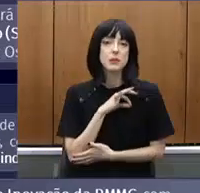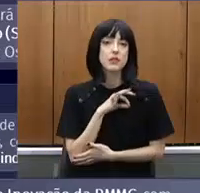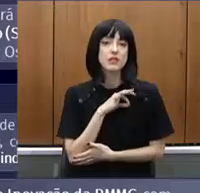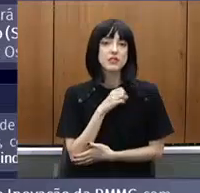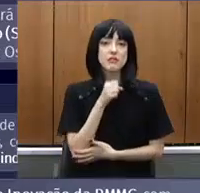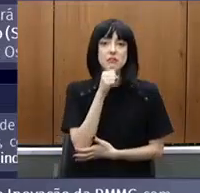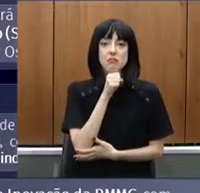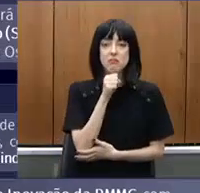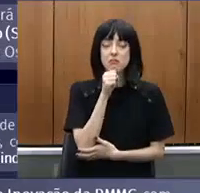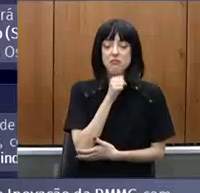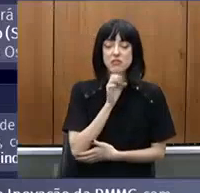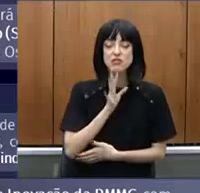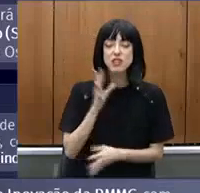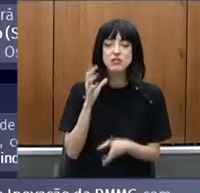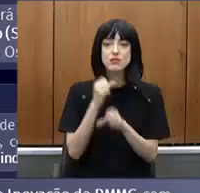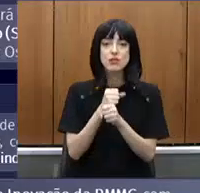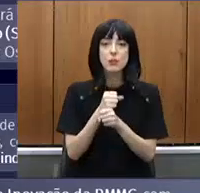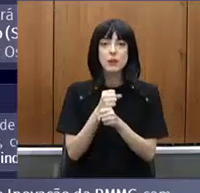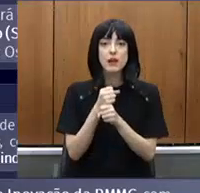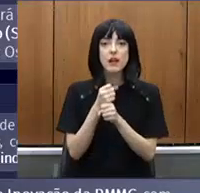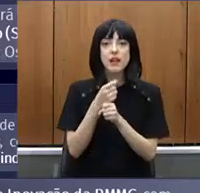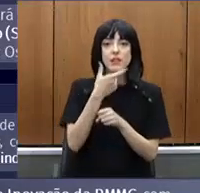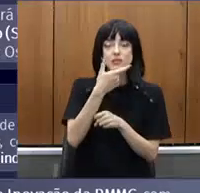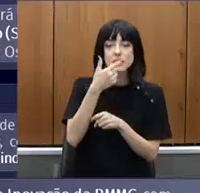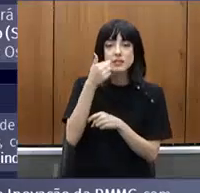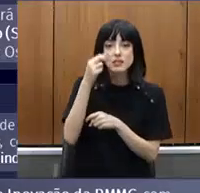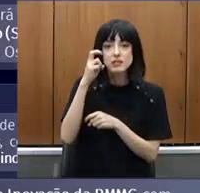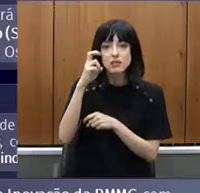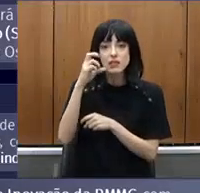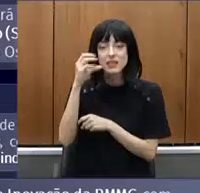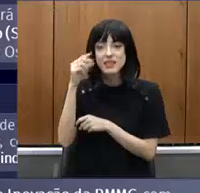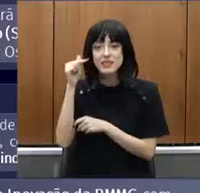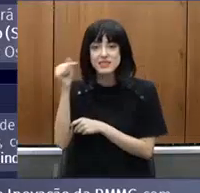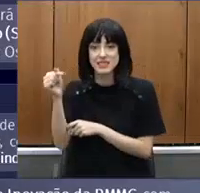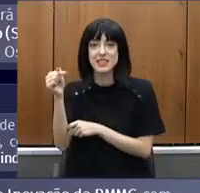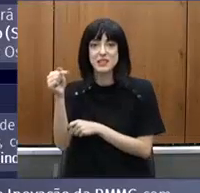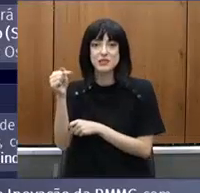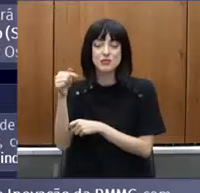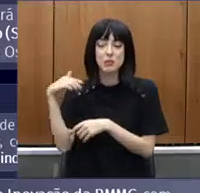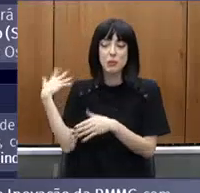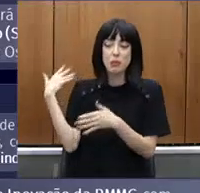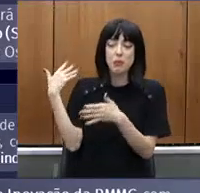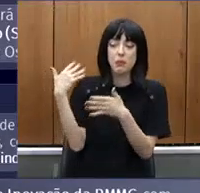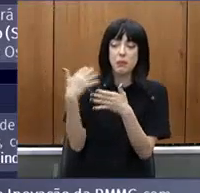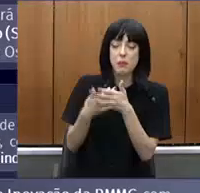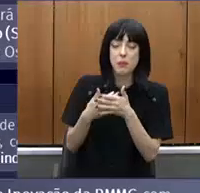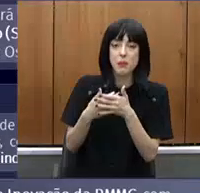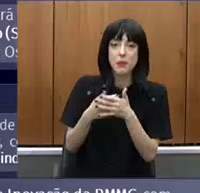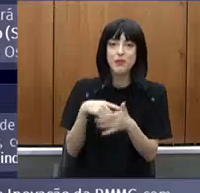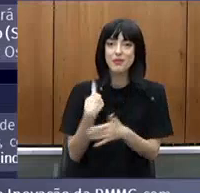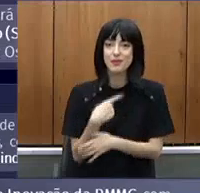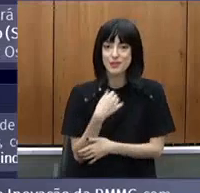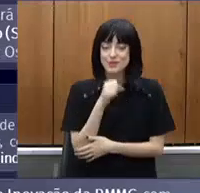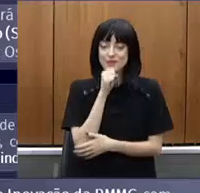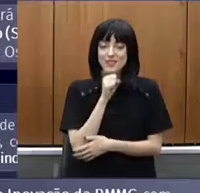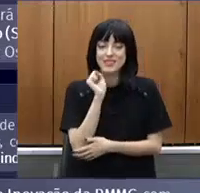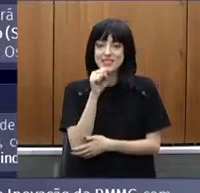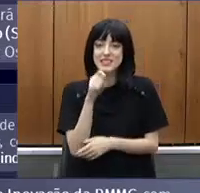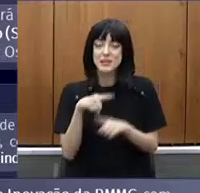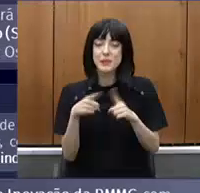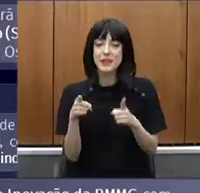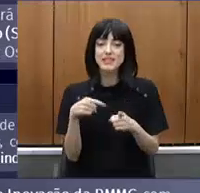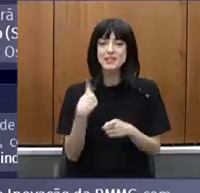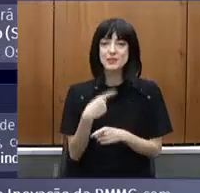polícia de 247 anos mas que a gente não cansa de buscar a melhoria continuada aí então a gente pode ser antigo mas nós não somos antiquado né